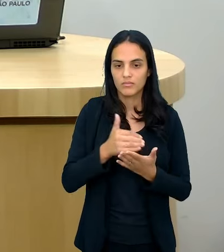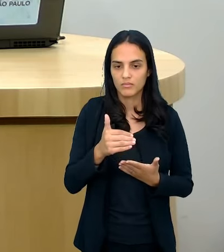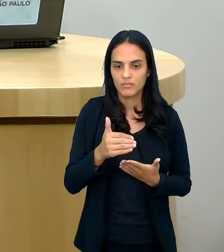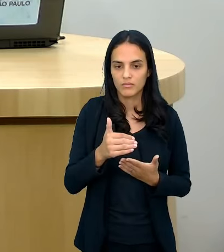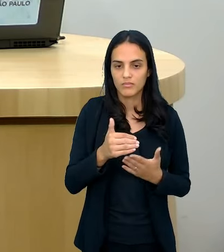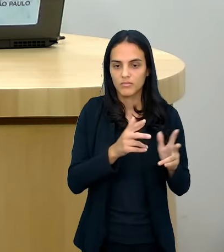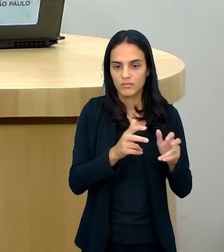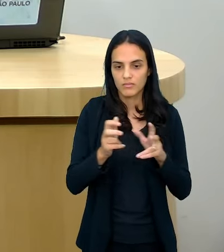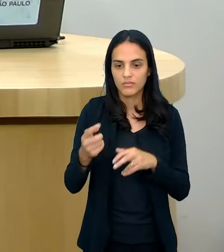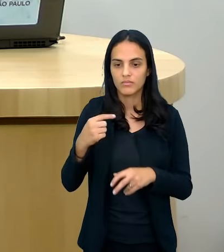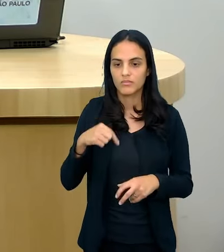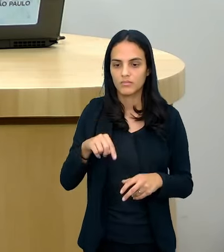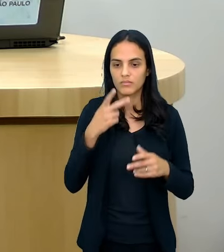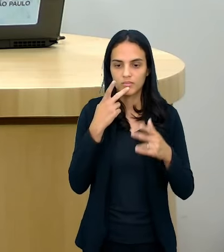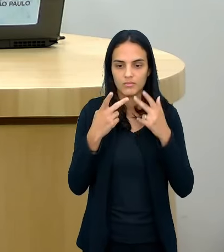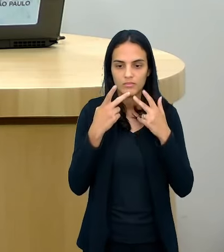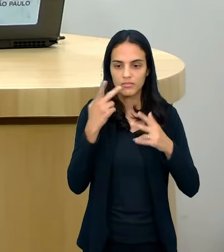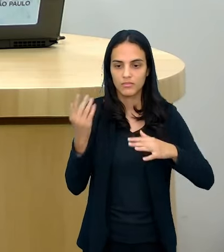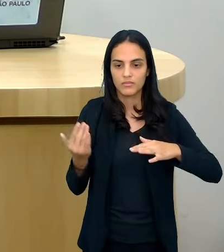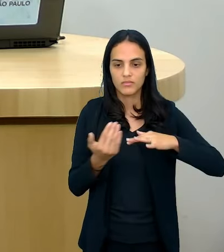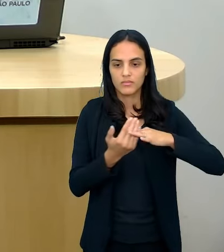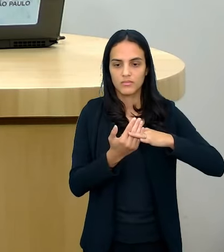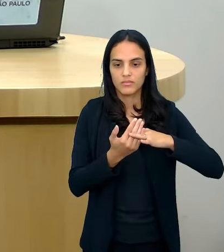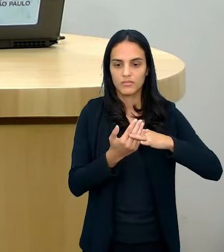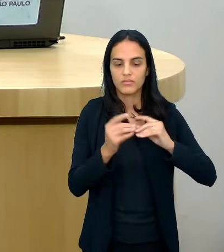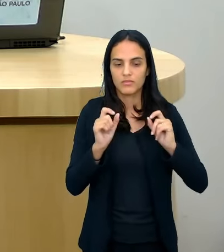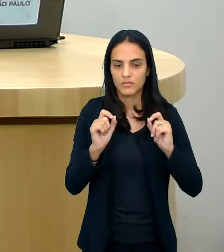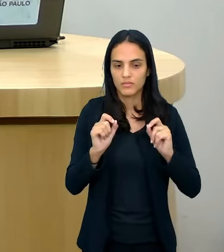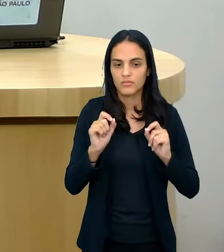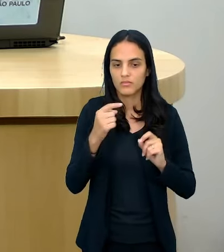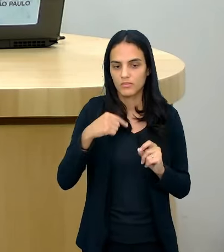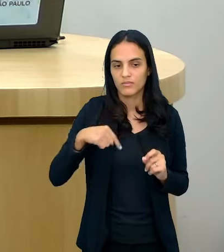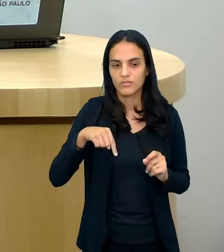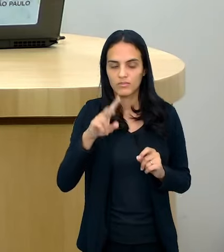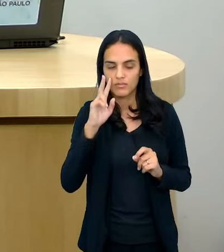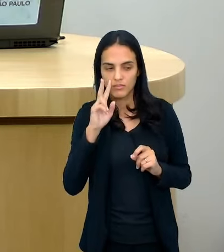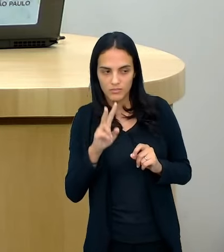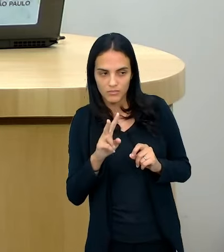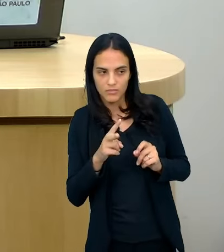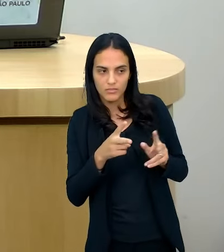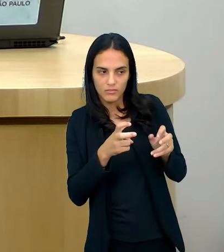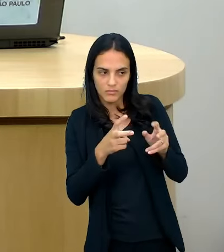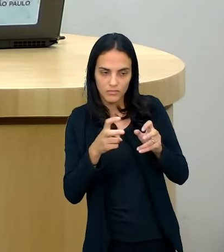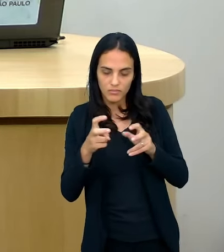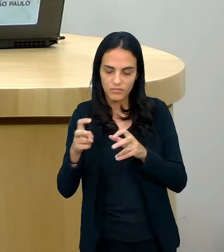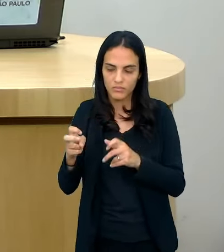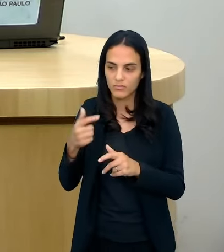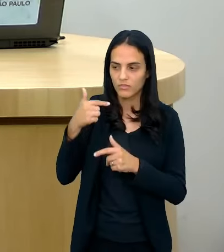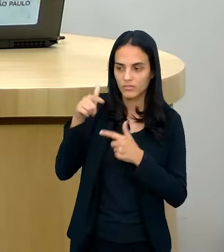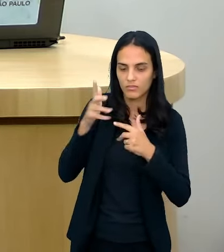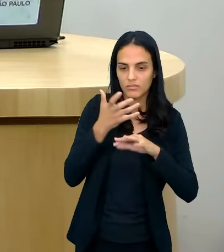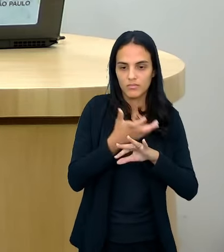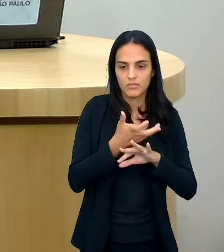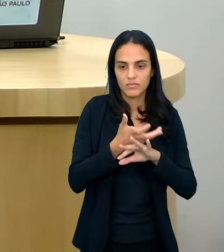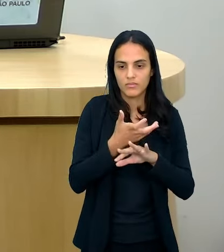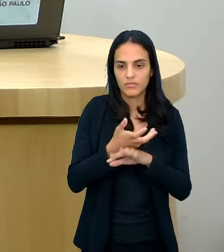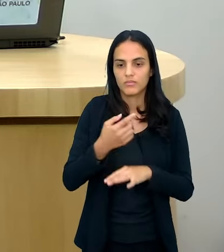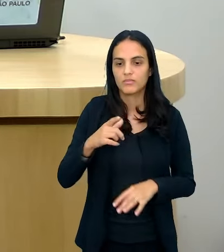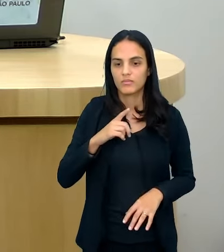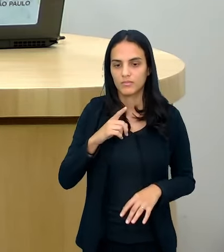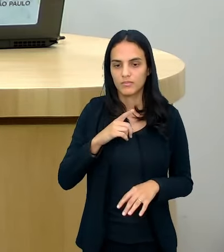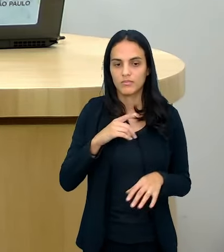concepção que a gente tem quando a gente está falando dessas integrações é realmente a gente costurar com os outros componentes, né? Para que a gente tenha